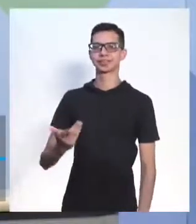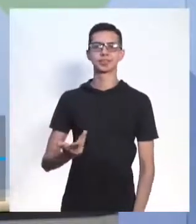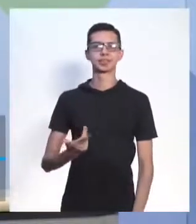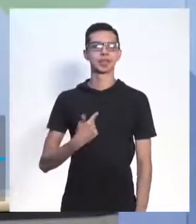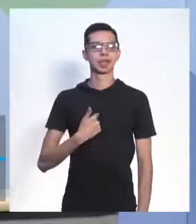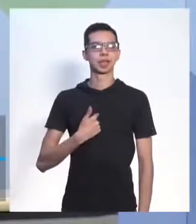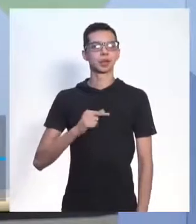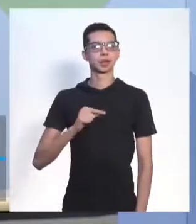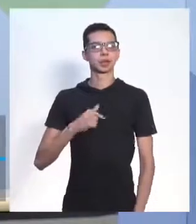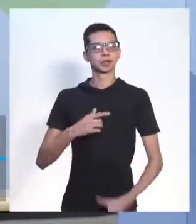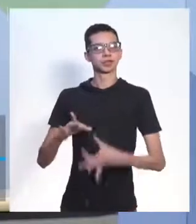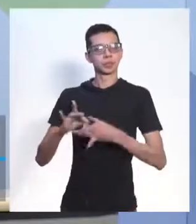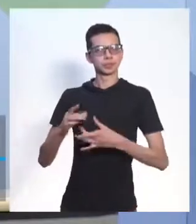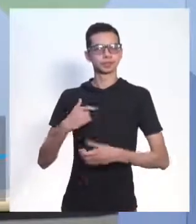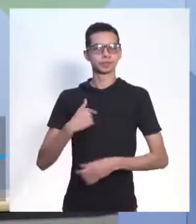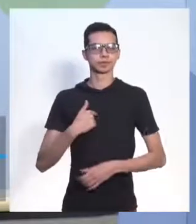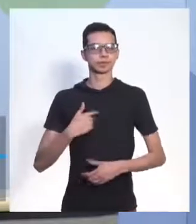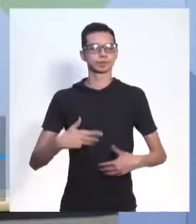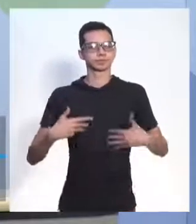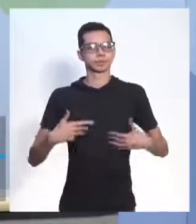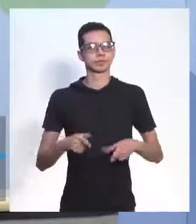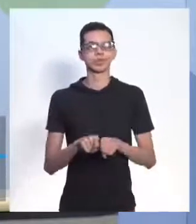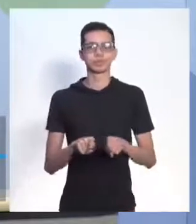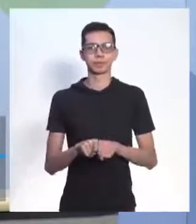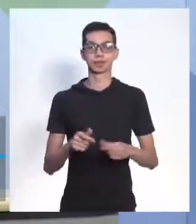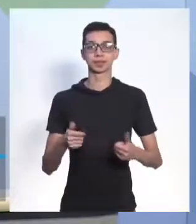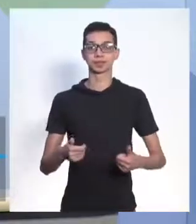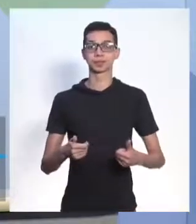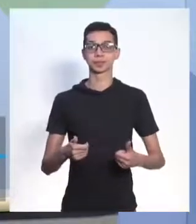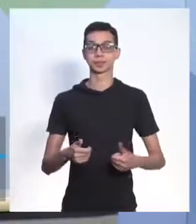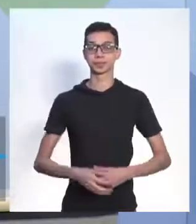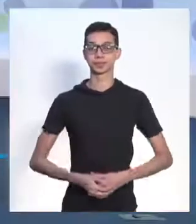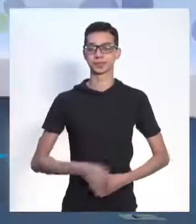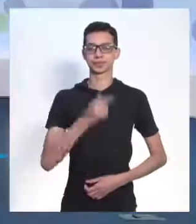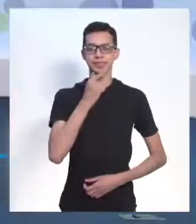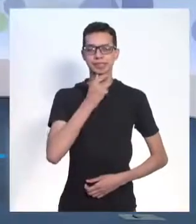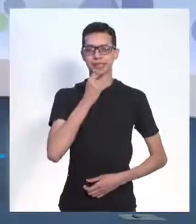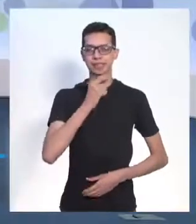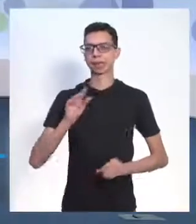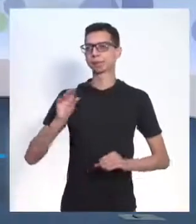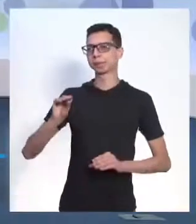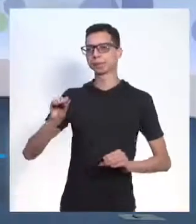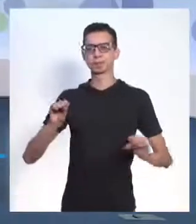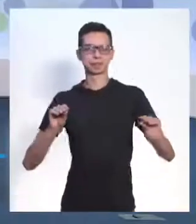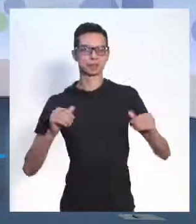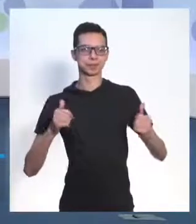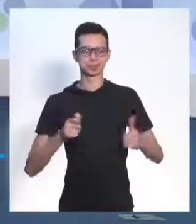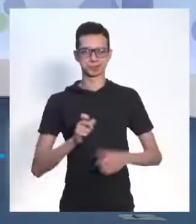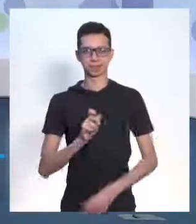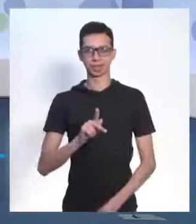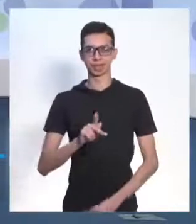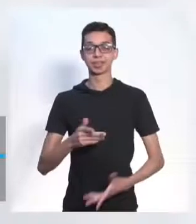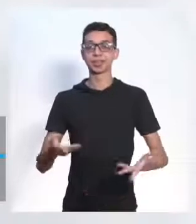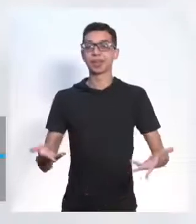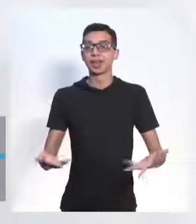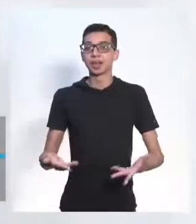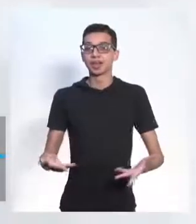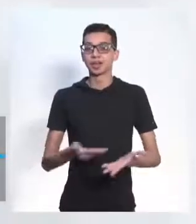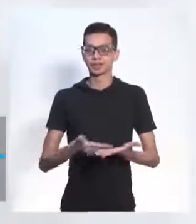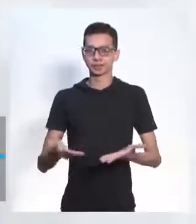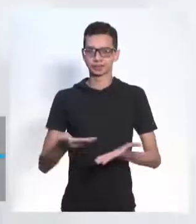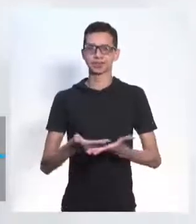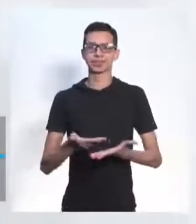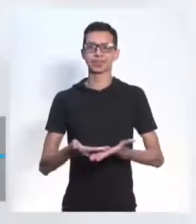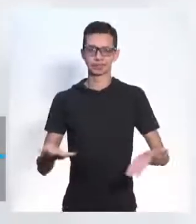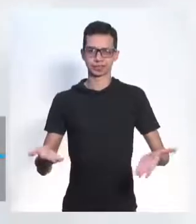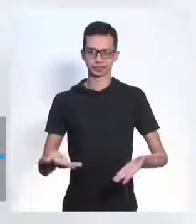and you? I'm fine too. Did you have a good lunch? Yes, I had a good lunch. Ah, very nice. I did too. Ok. Então a gente vai começar a aula de hoje. A gente